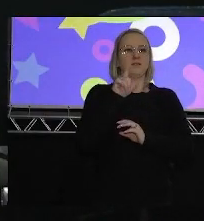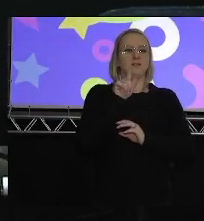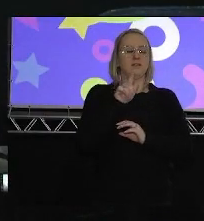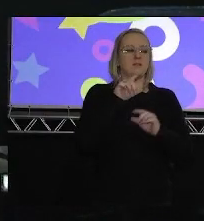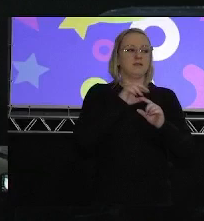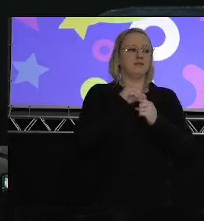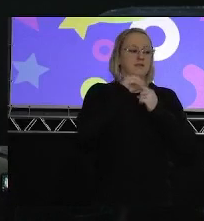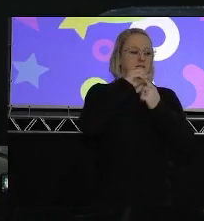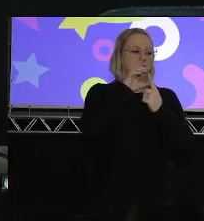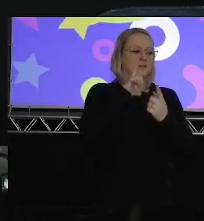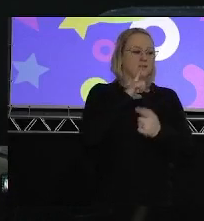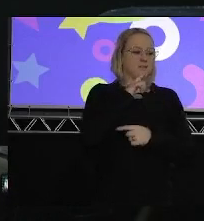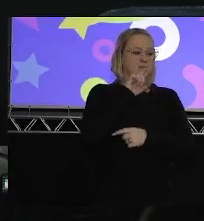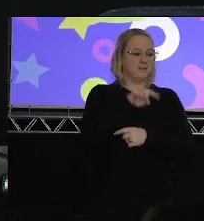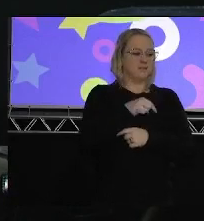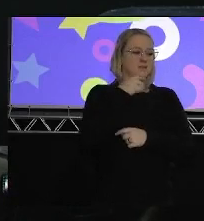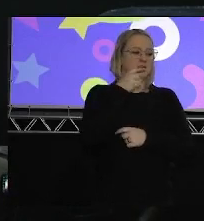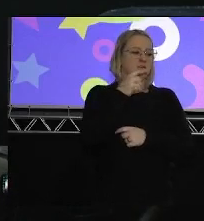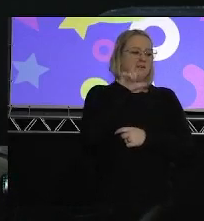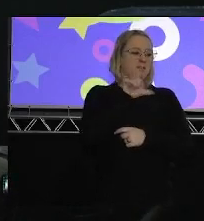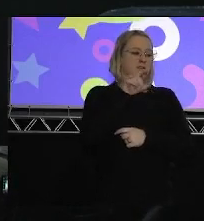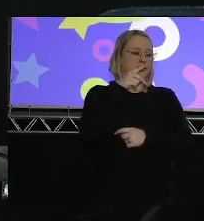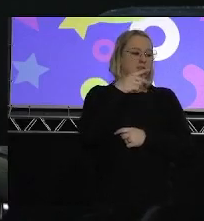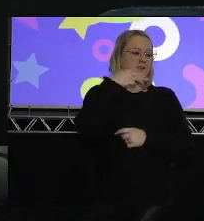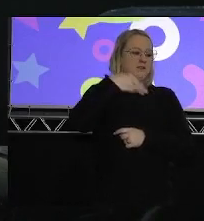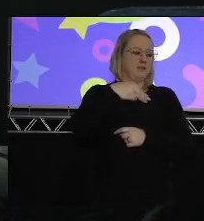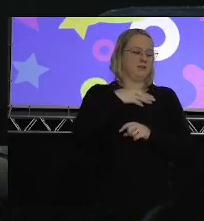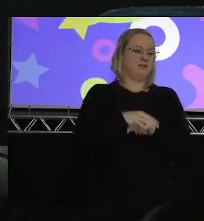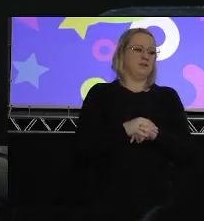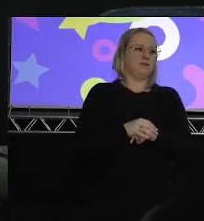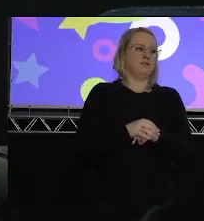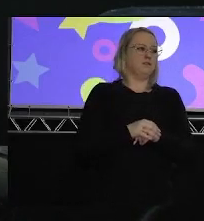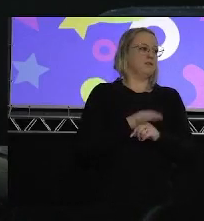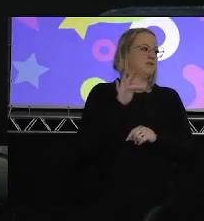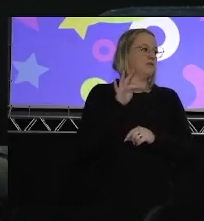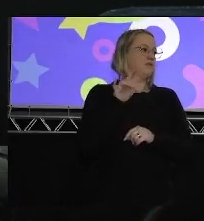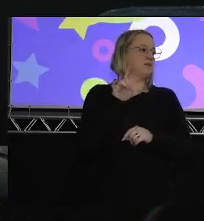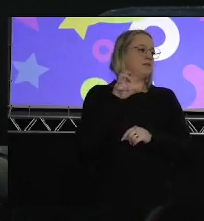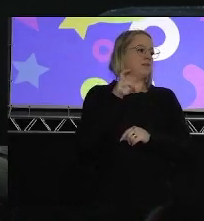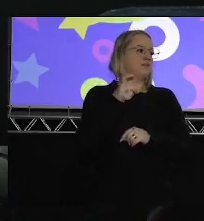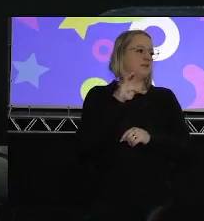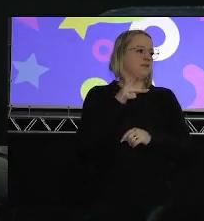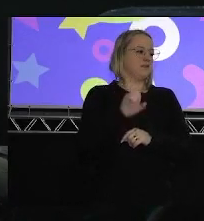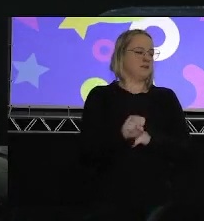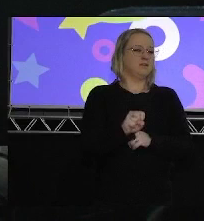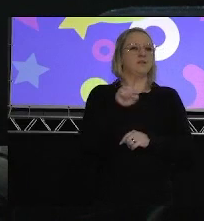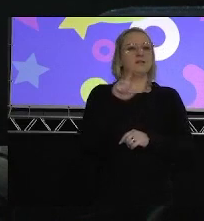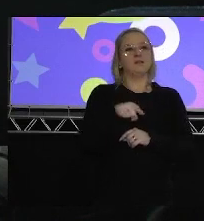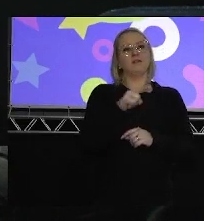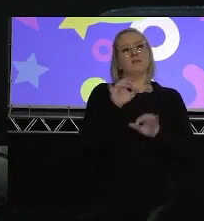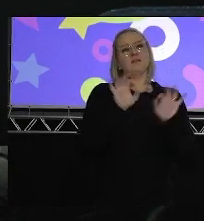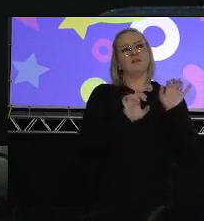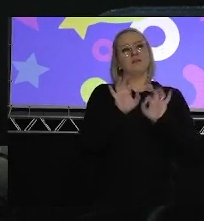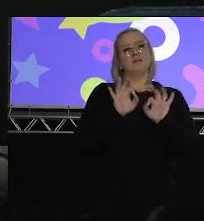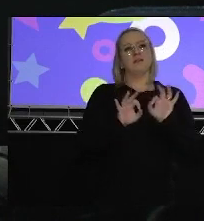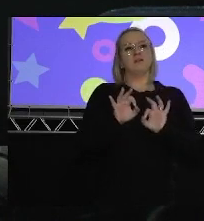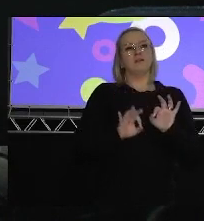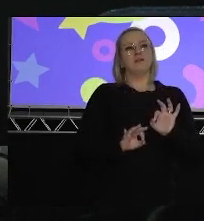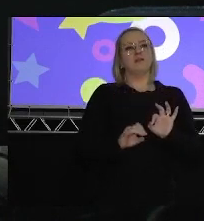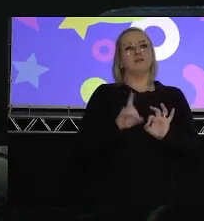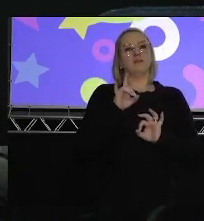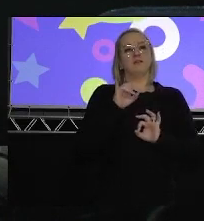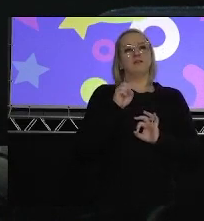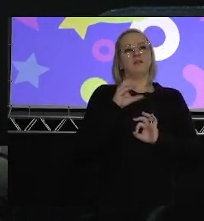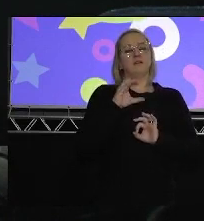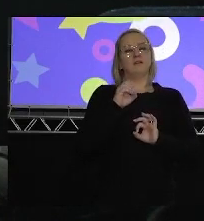gente vai para uma etapa do LPM, né, do Flaps, que é justamente o Portfolio Discovery. Esse discovery,